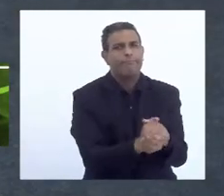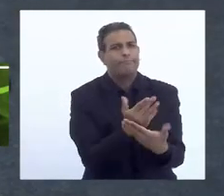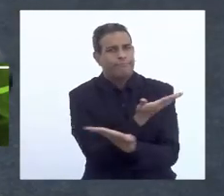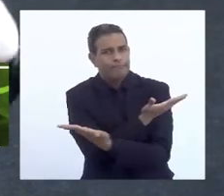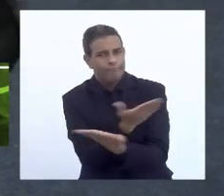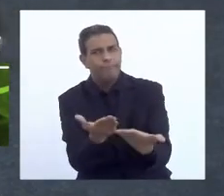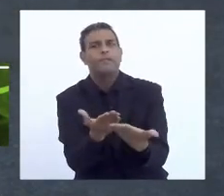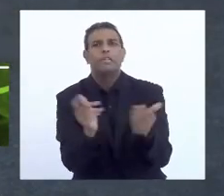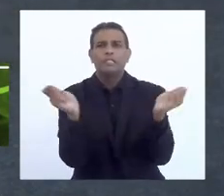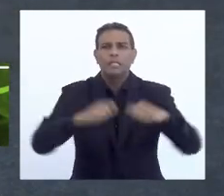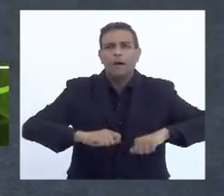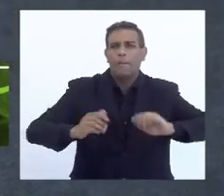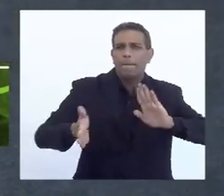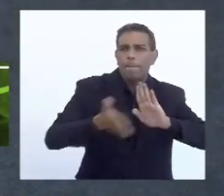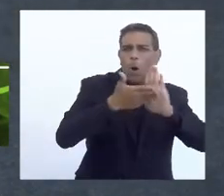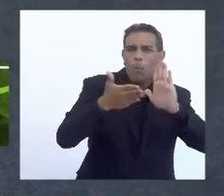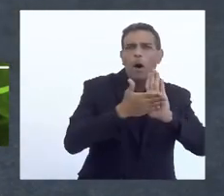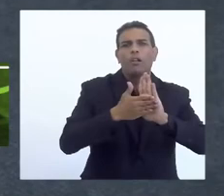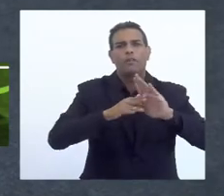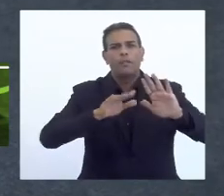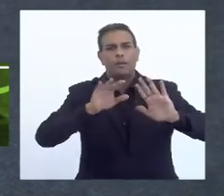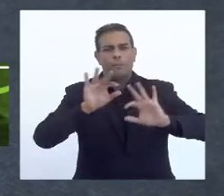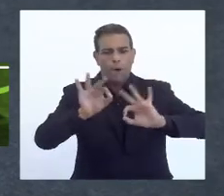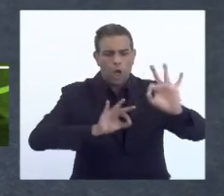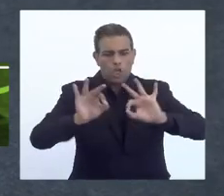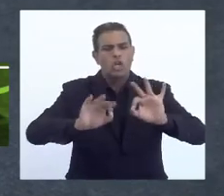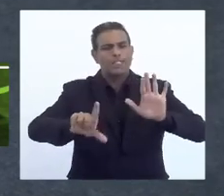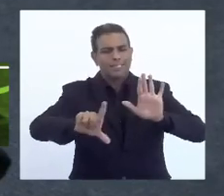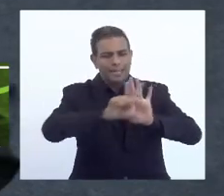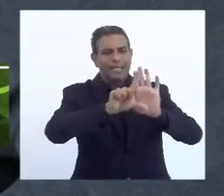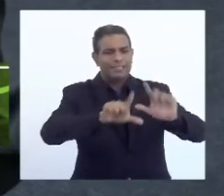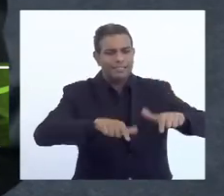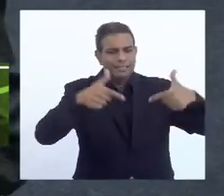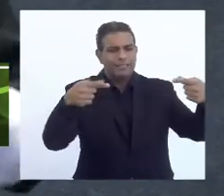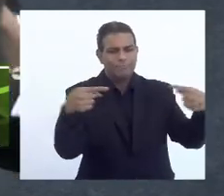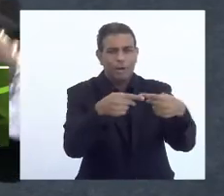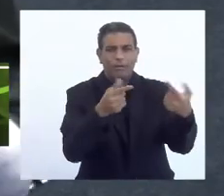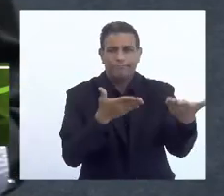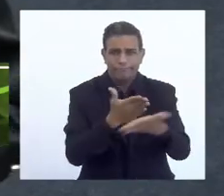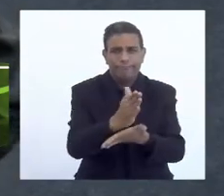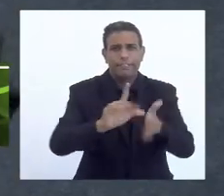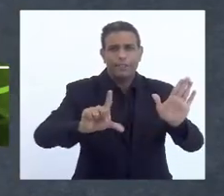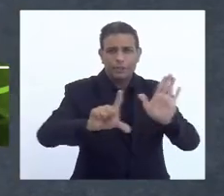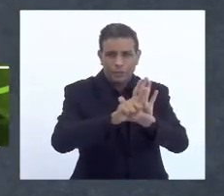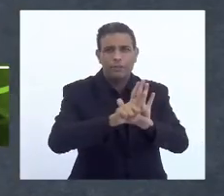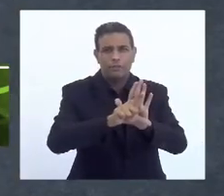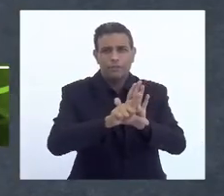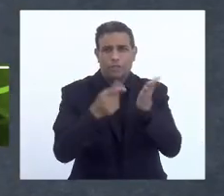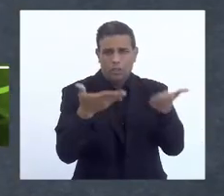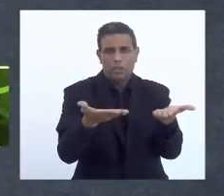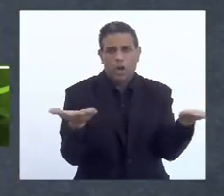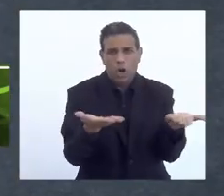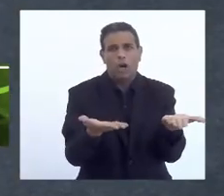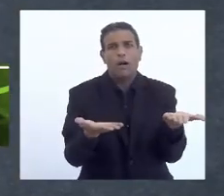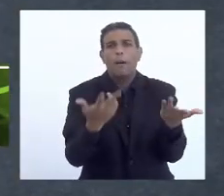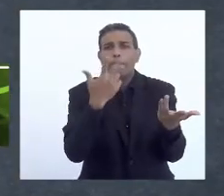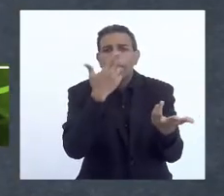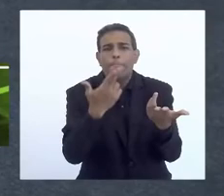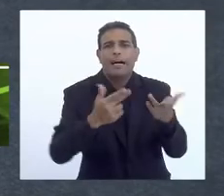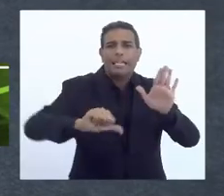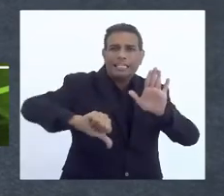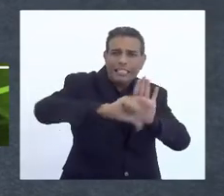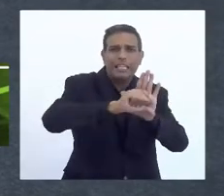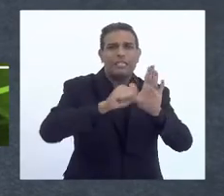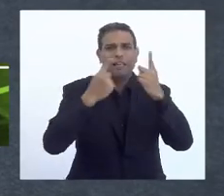Rosângela Gomes, que protagonizou o projeto de lei que viabilizou a sanção da lei que criminaliza a